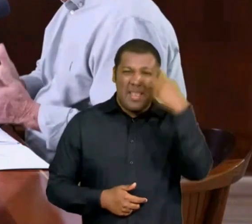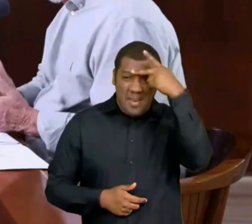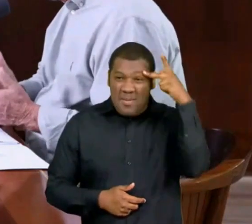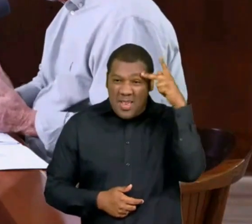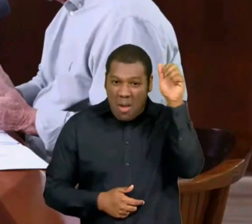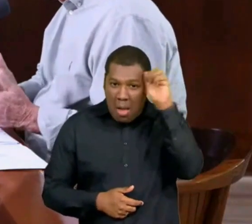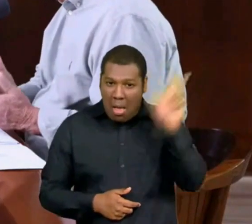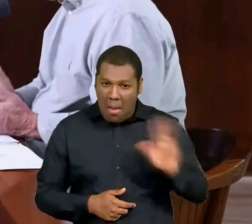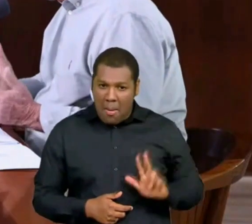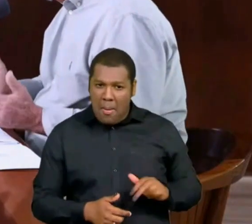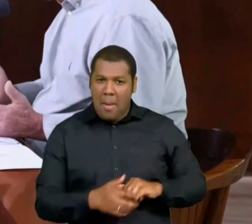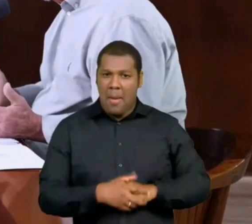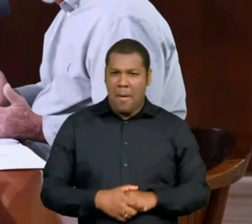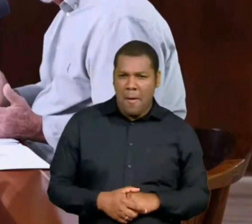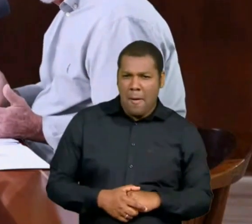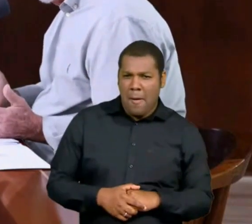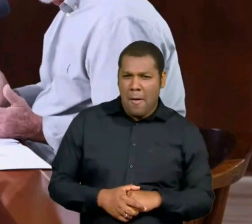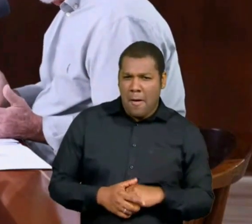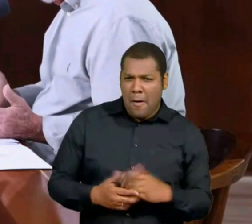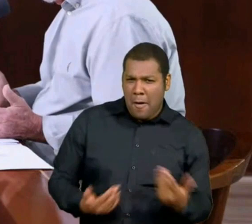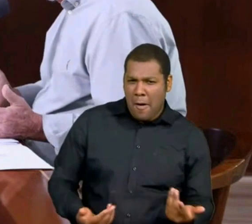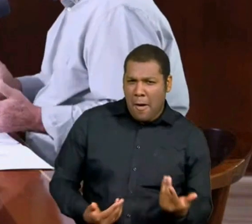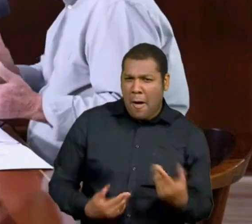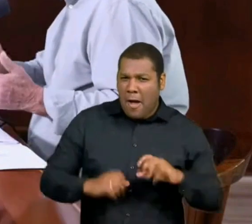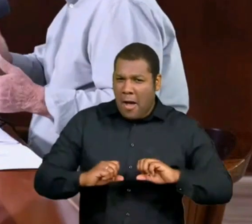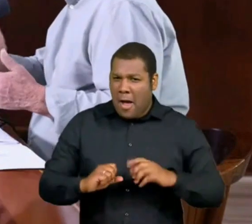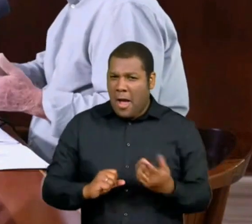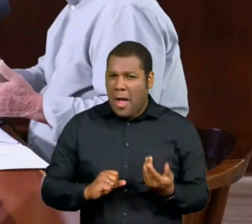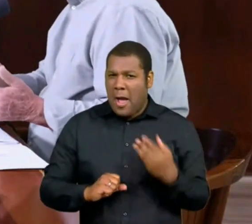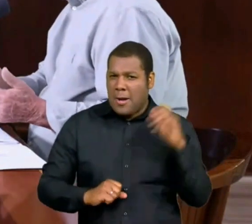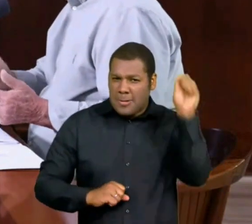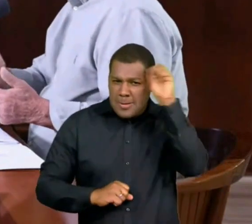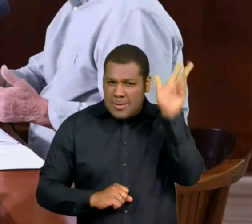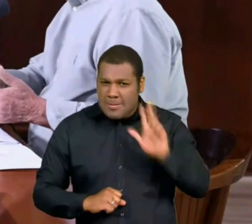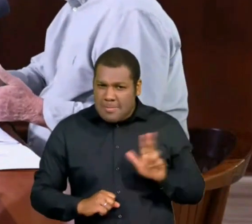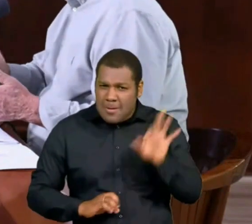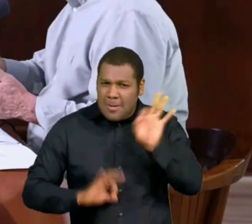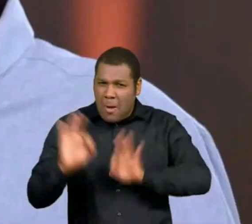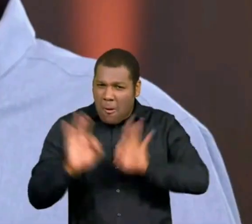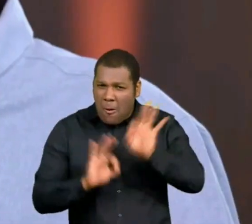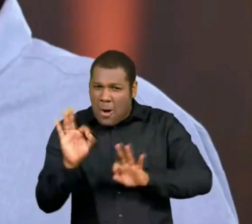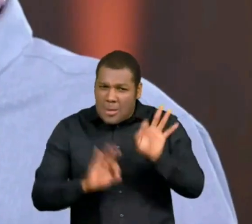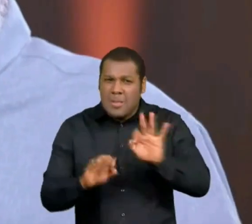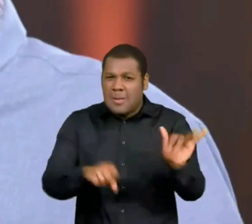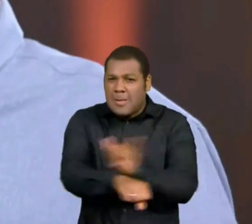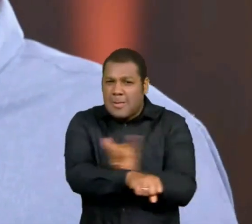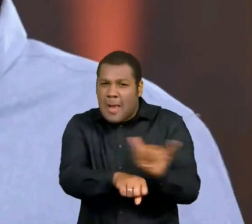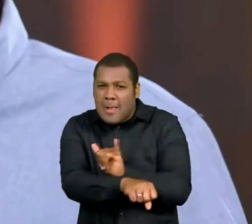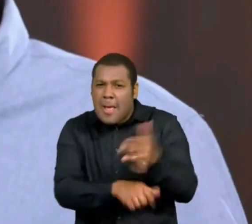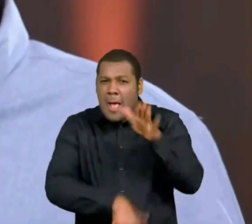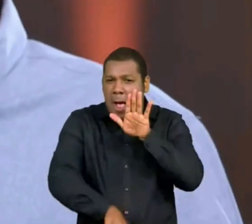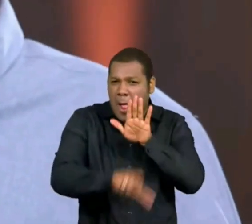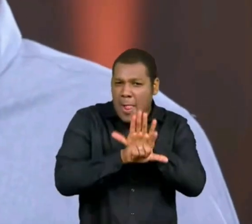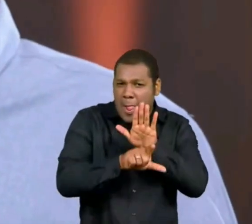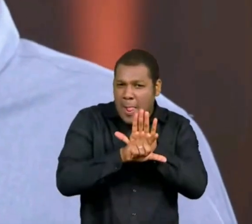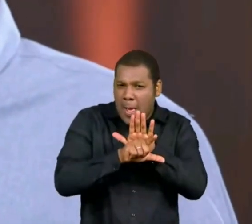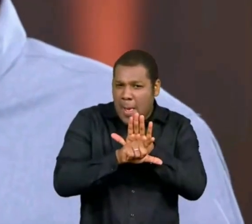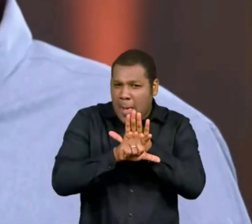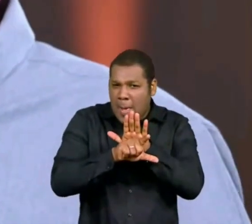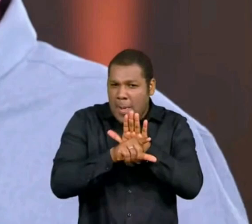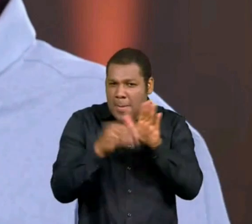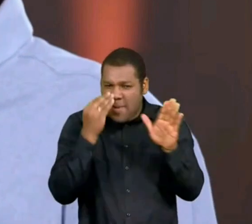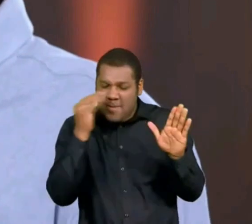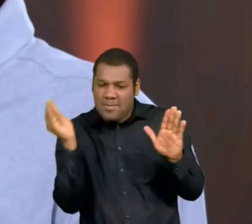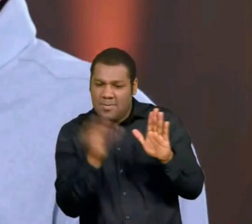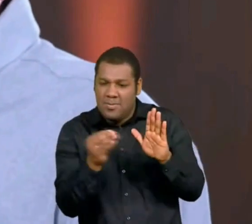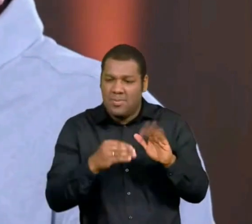jeito de burlar a lei para não pagar imposto de renda. Artifício. Ou, na pior das hipóteses, consegue fazer com que passe um projeto no Congresso